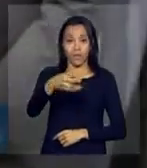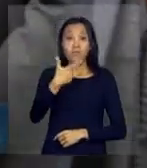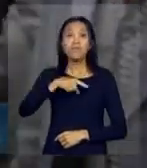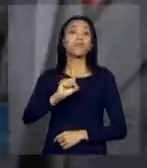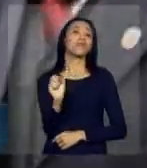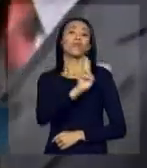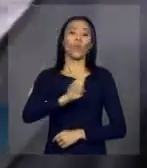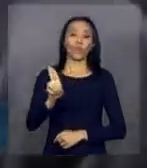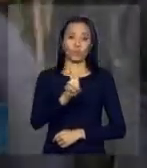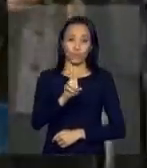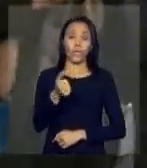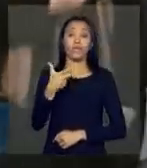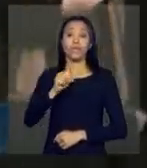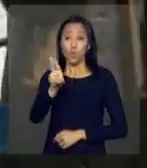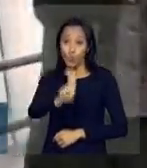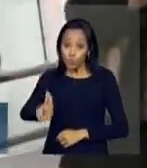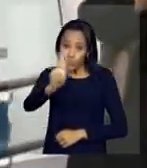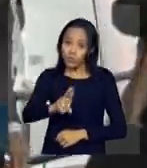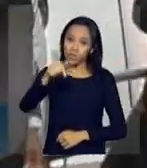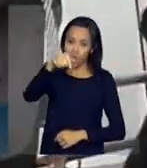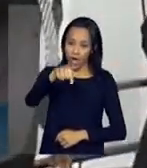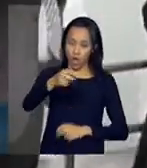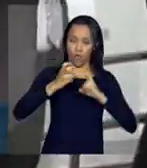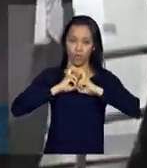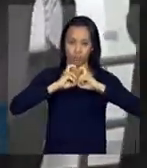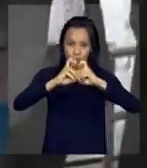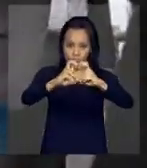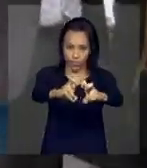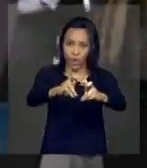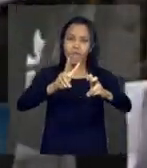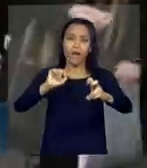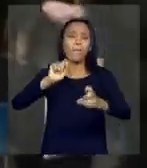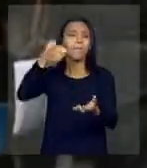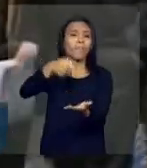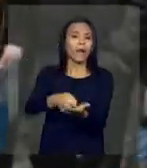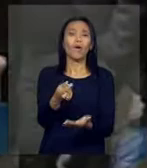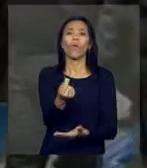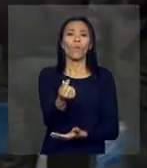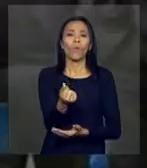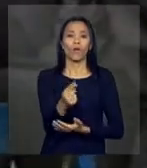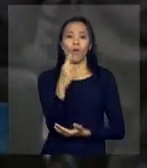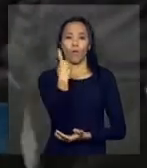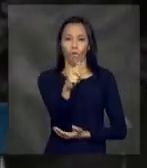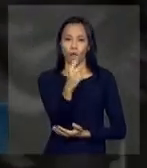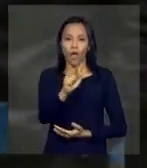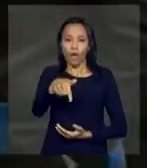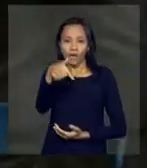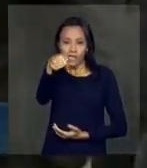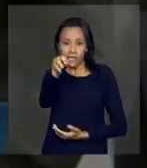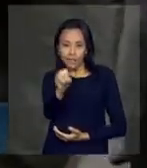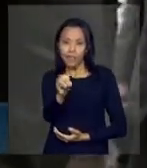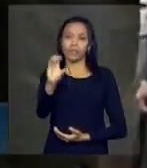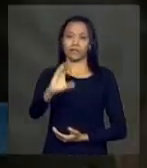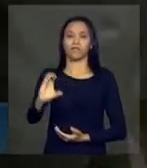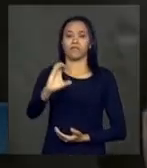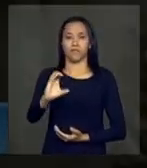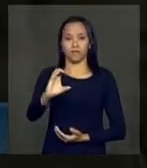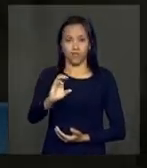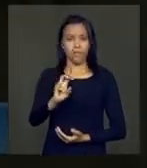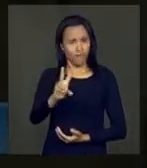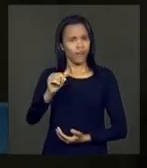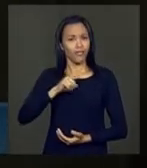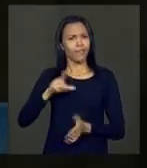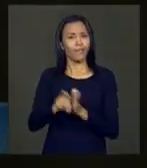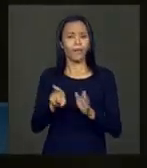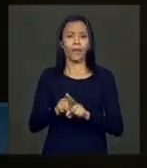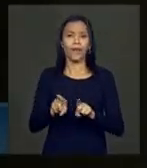usuários que embarcarem no terminal junto ao aeroporto vão pagar pela passagem R$ 1,70. E vão ter direito